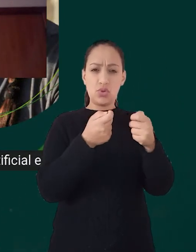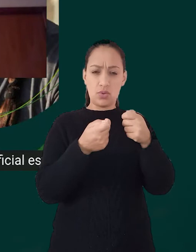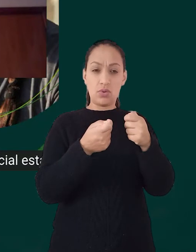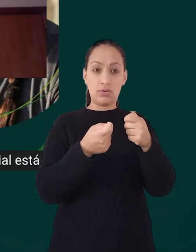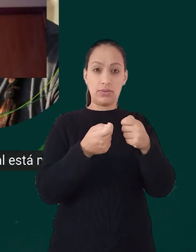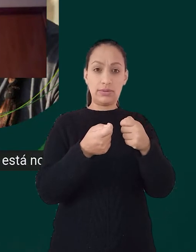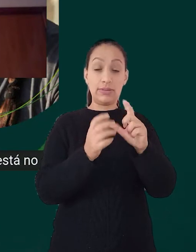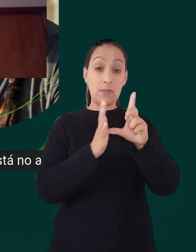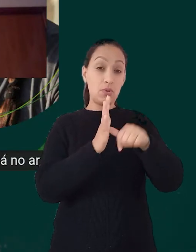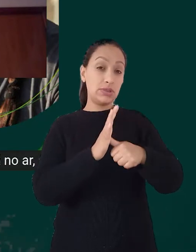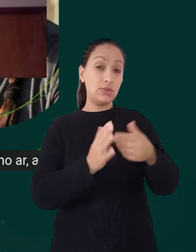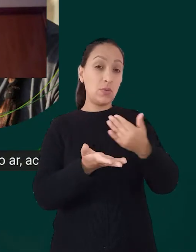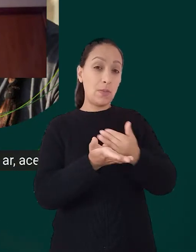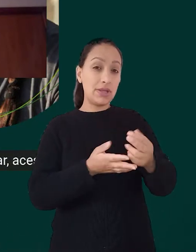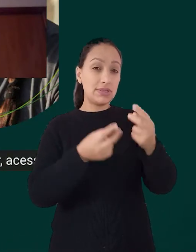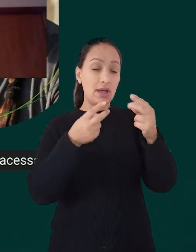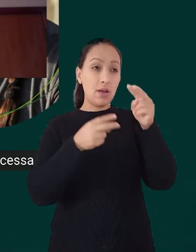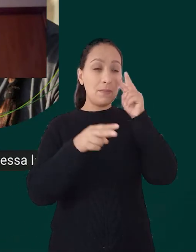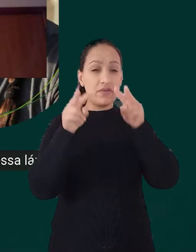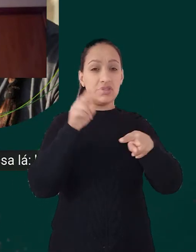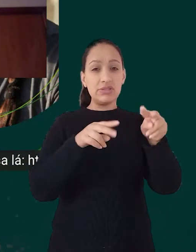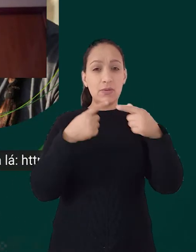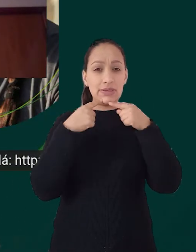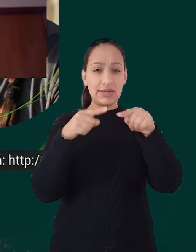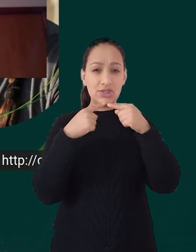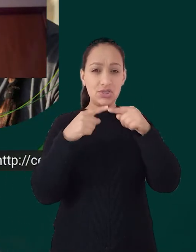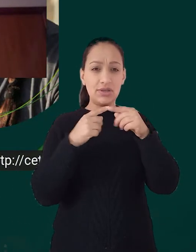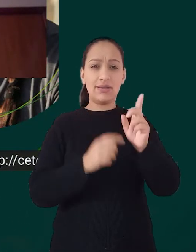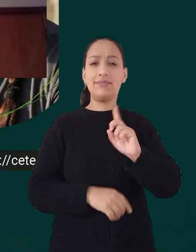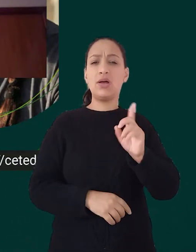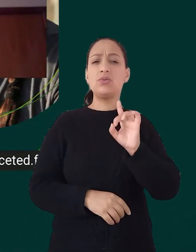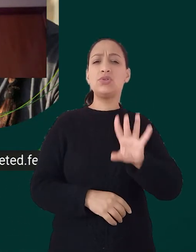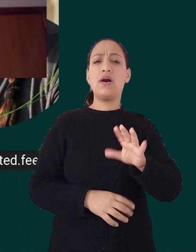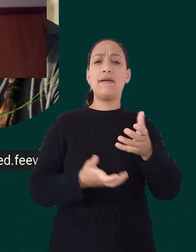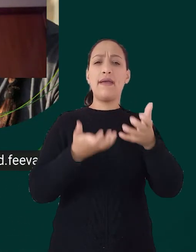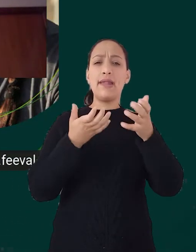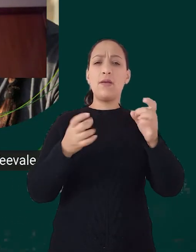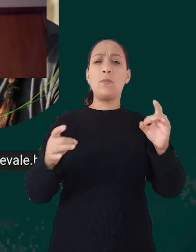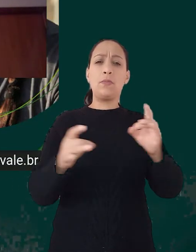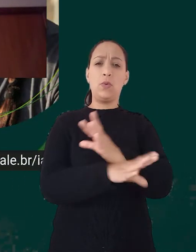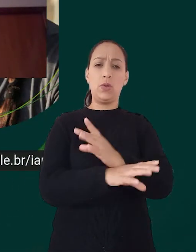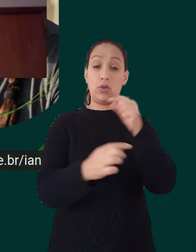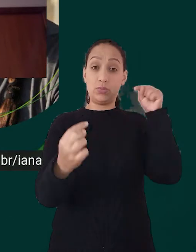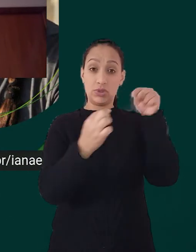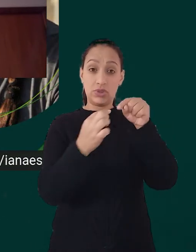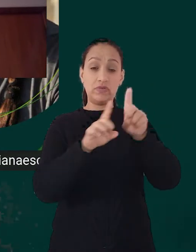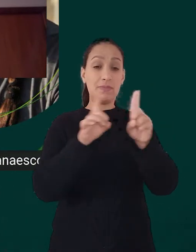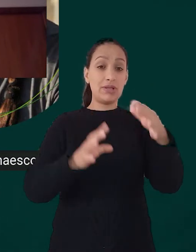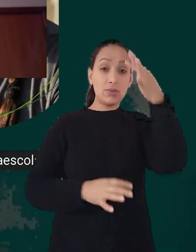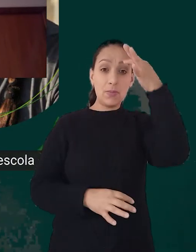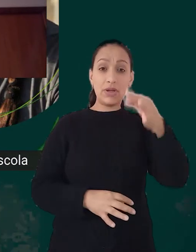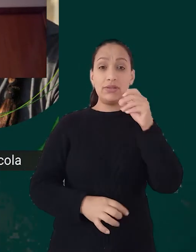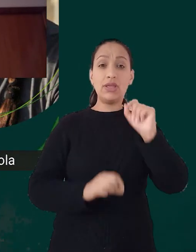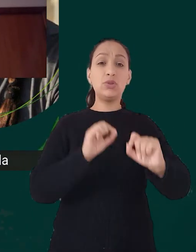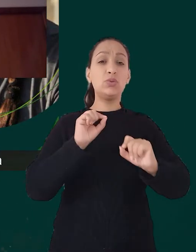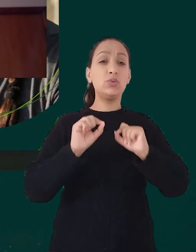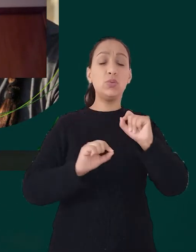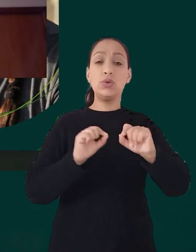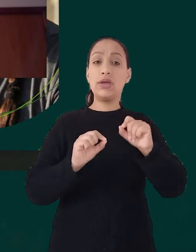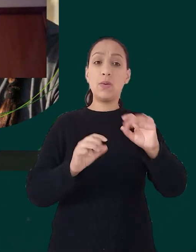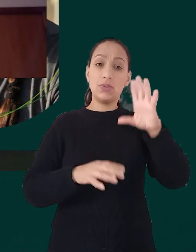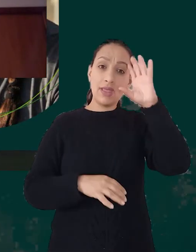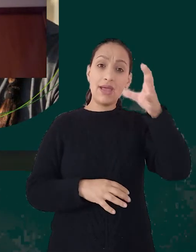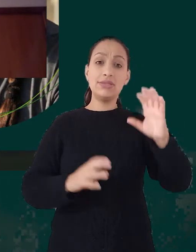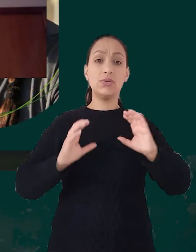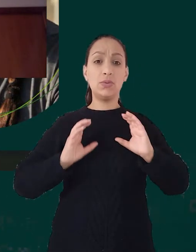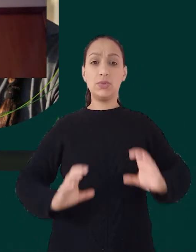a ter esse olhar um pouco mais crítico em não só querer cumprir com os objetivos, mas entender tudo que está no entorno, todos os